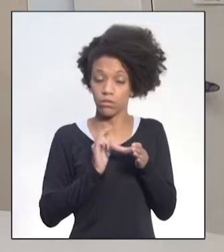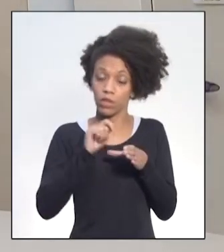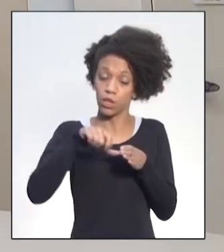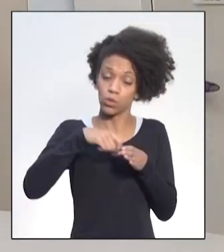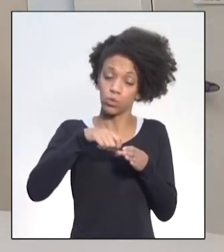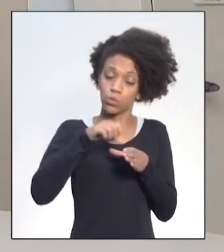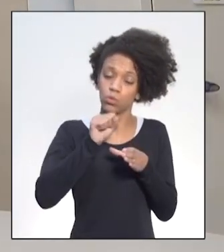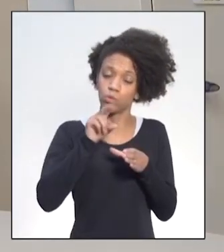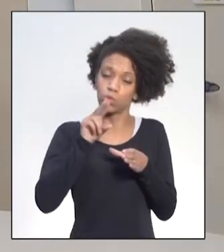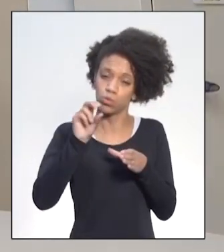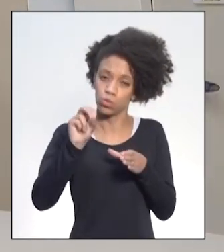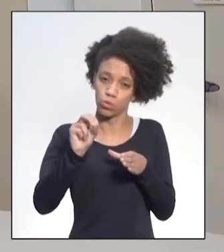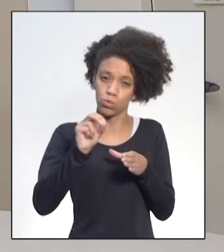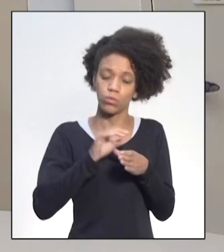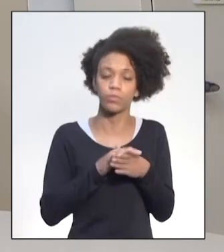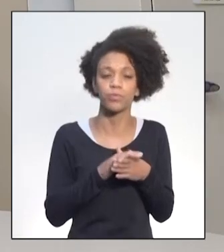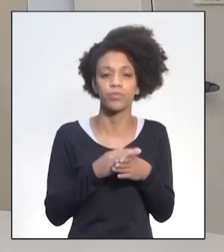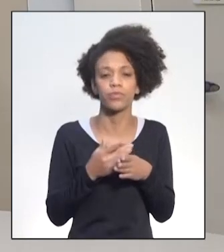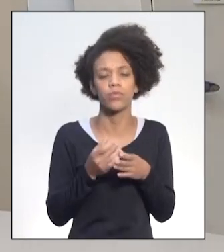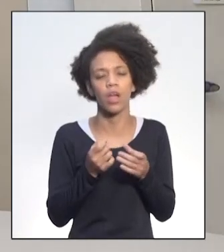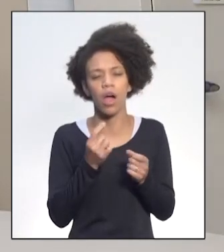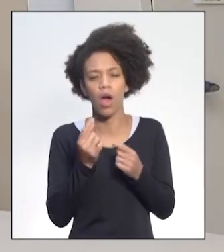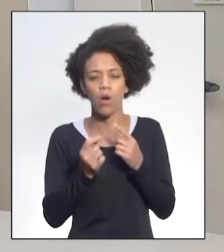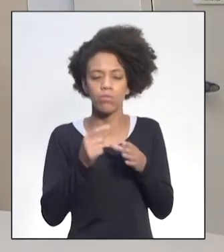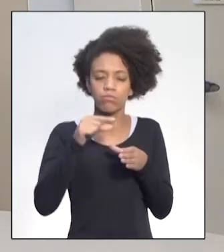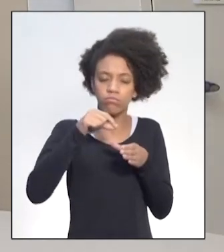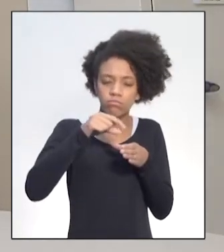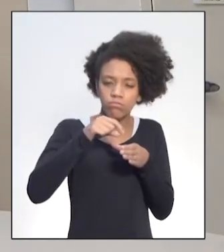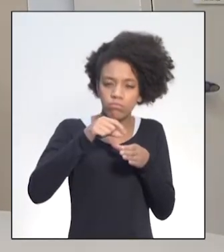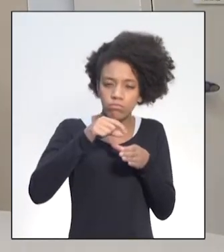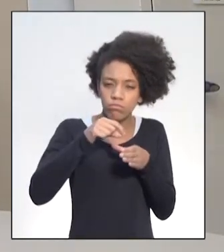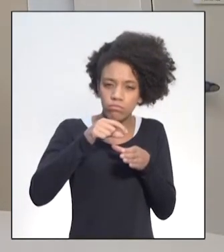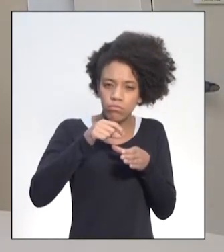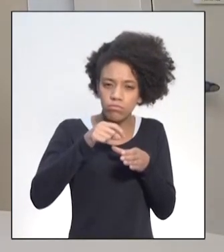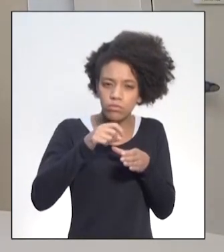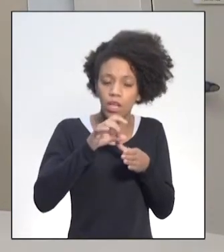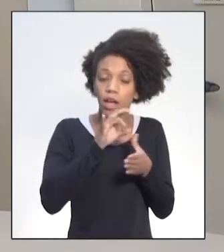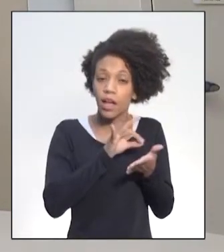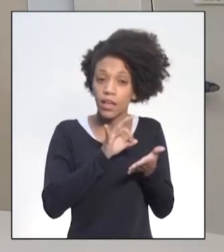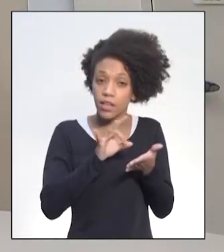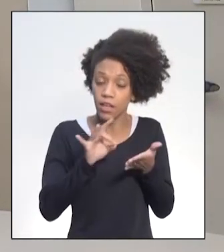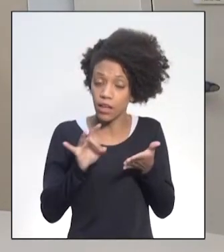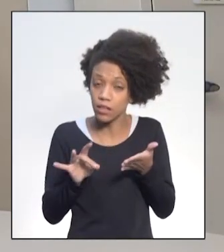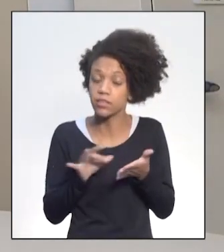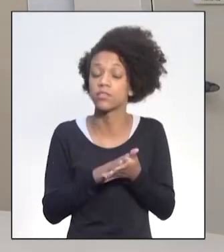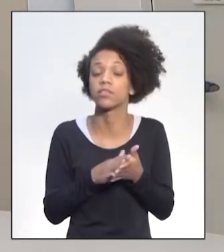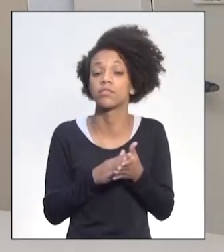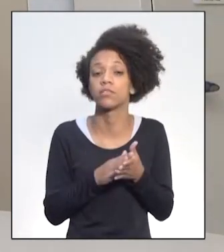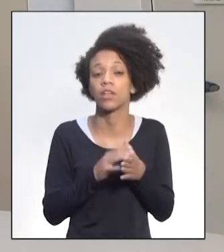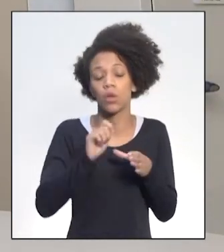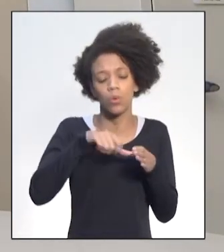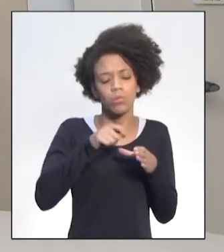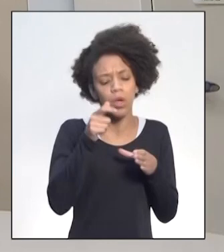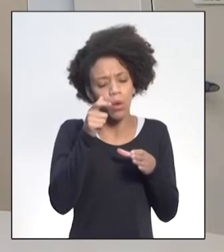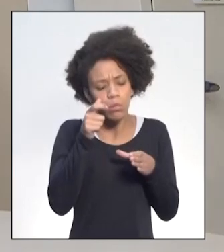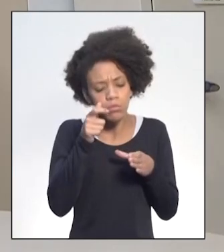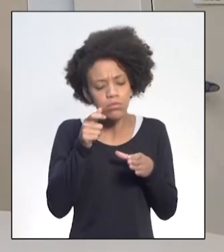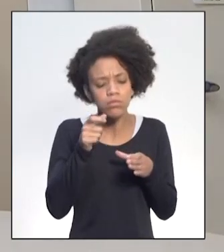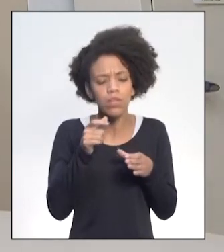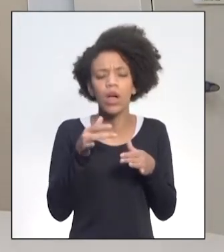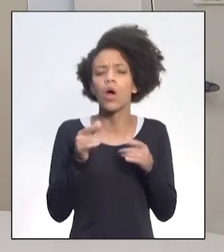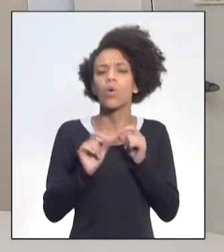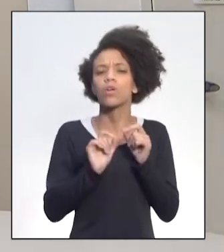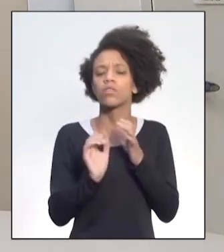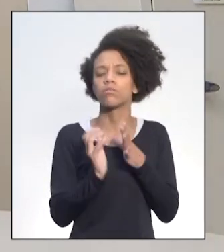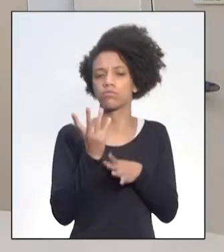de repolho roxo. Eu vou adicionar algumas gotinhas em cada uma dessas soluções e a gente vai observar o que acontece com a